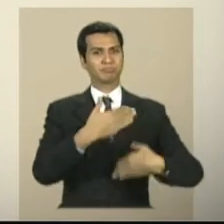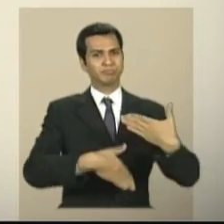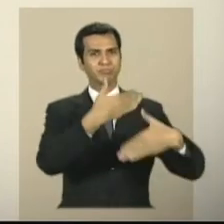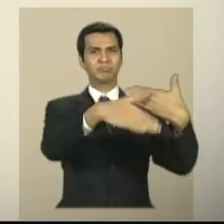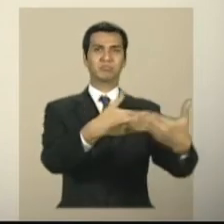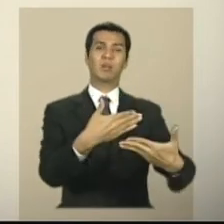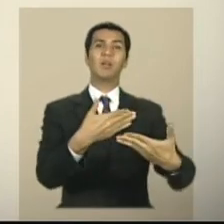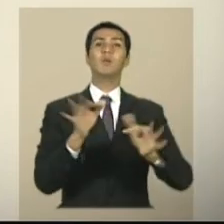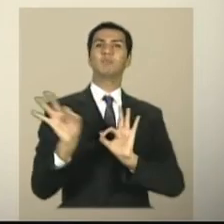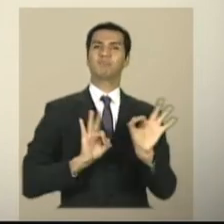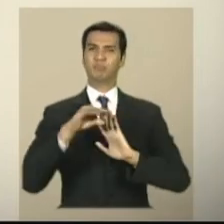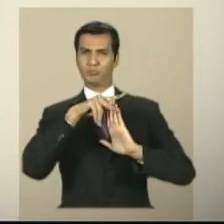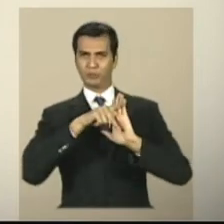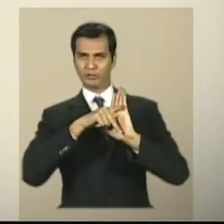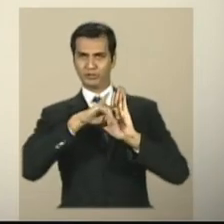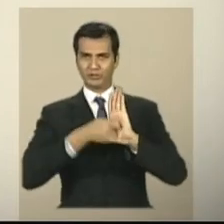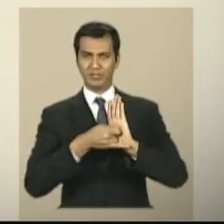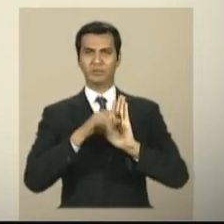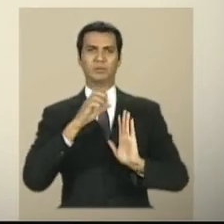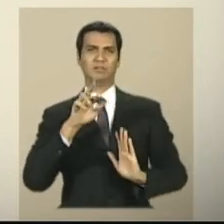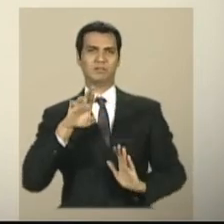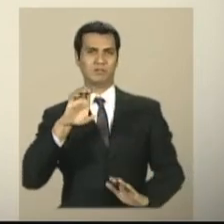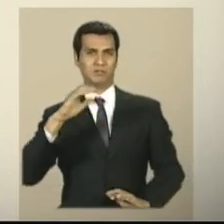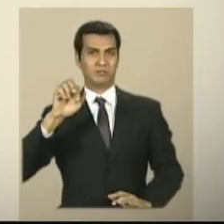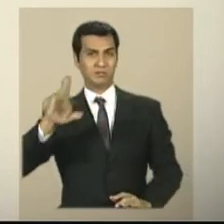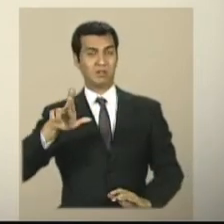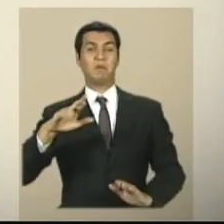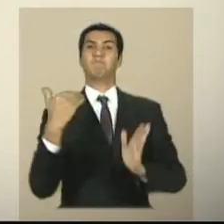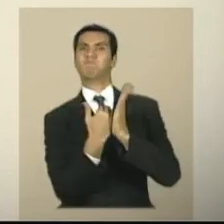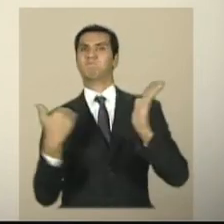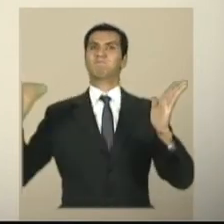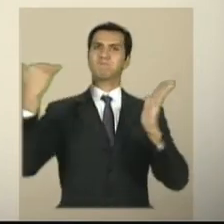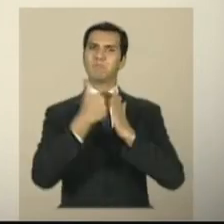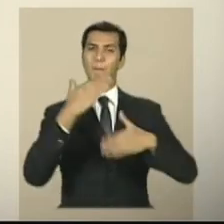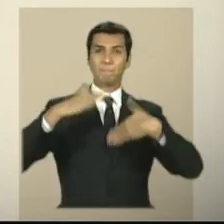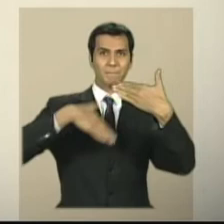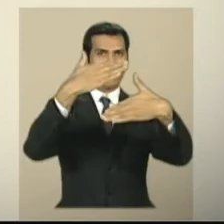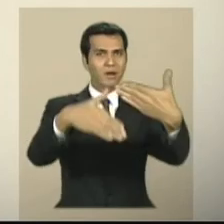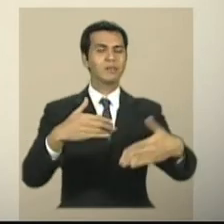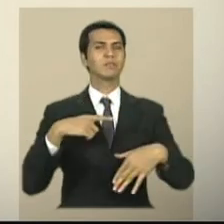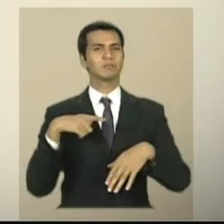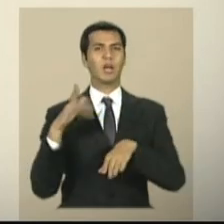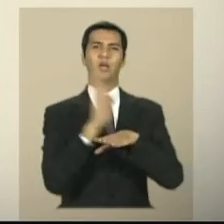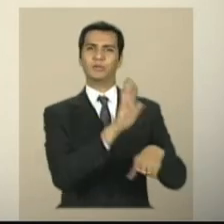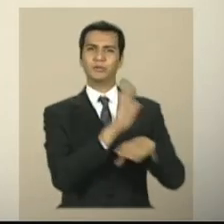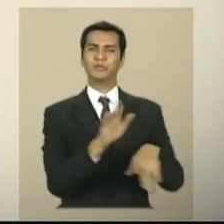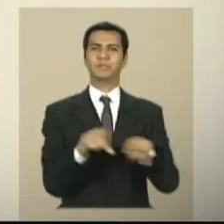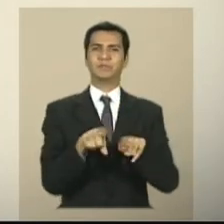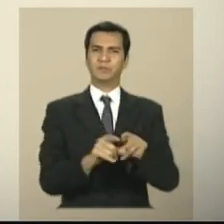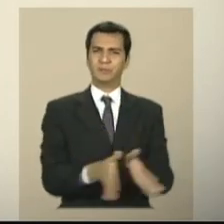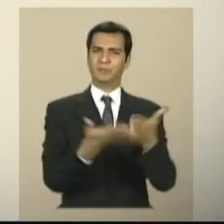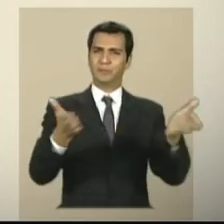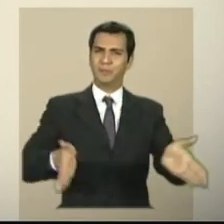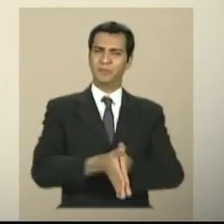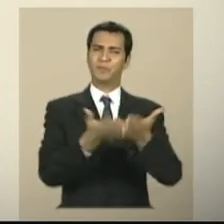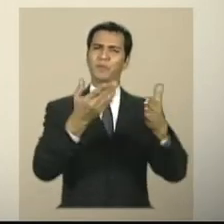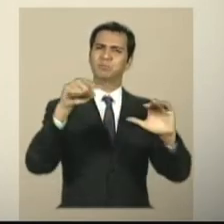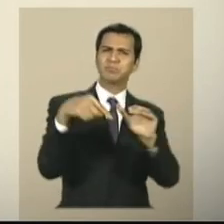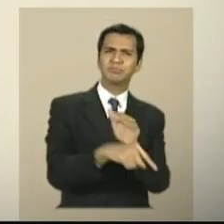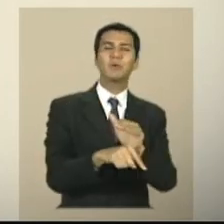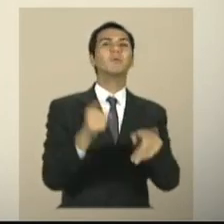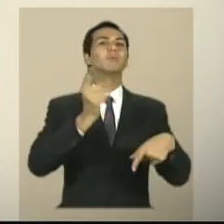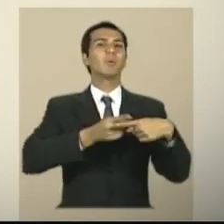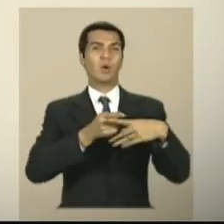vai além do Brasil sem miséria mas é também um instrumento importante para esse programa porque vai ajudar a criar novos